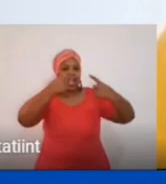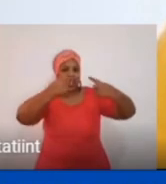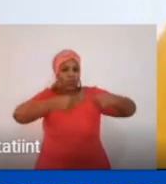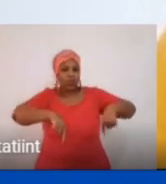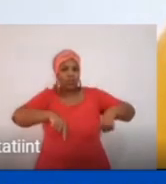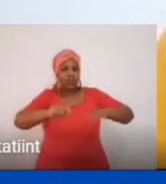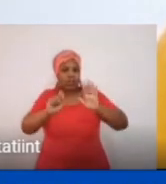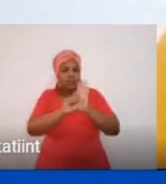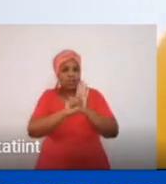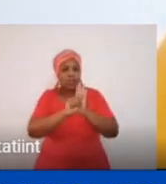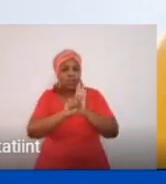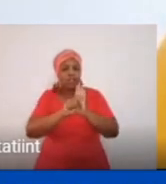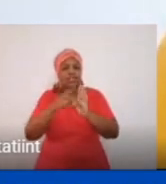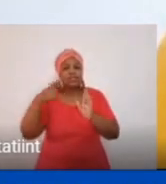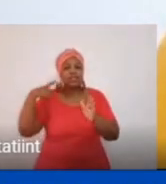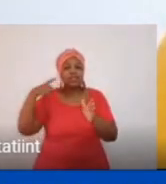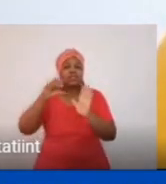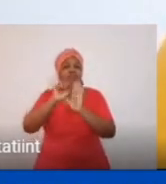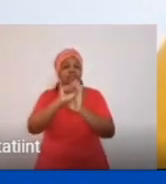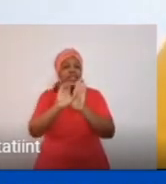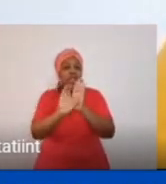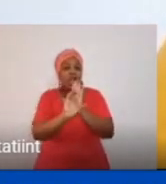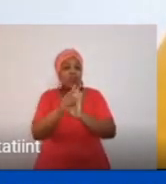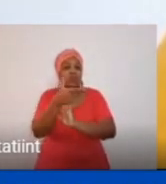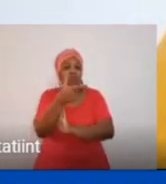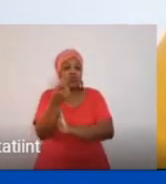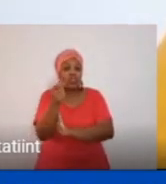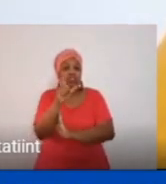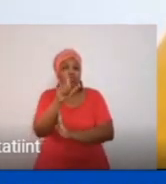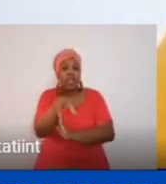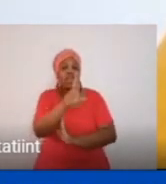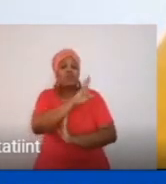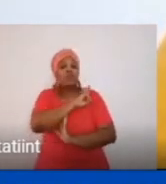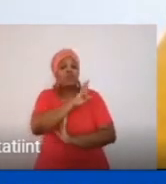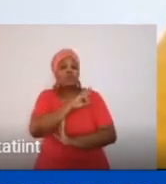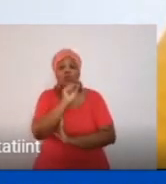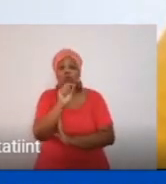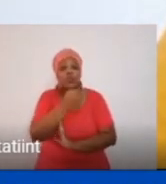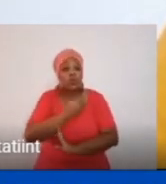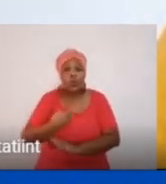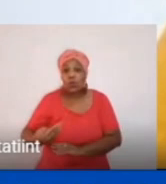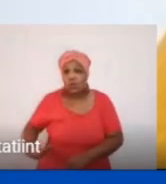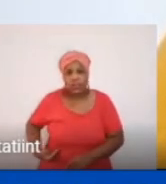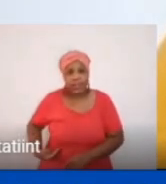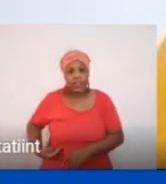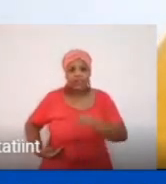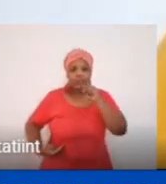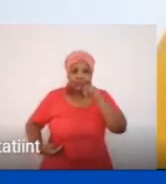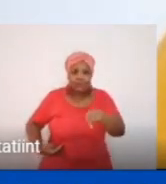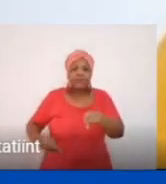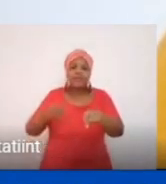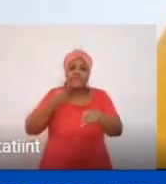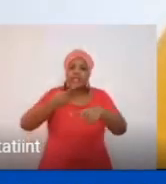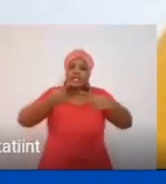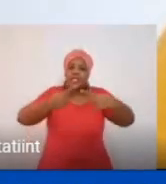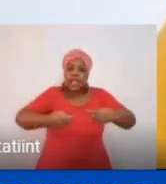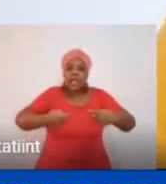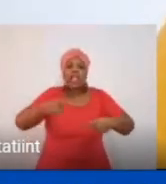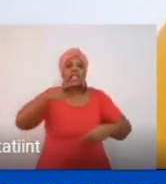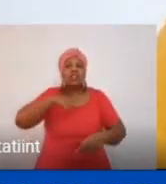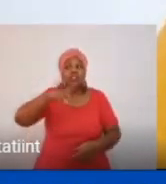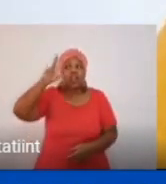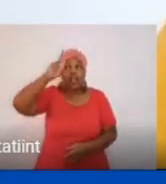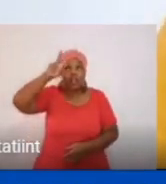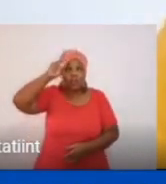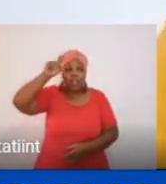vamos precisar responsabilizar o Estado para poder incorporar essa memória, essa